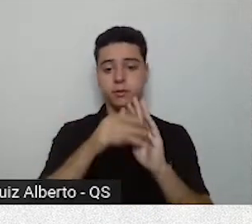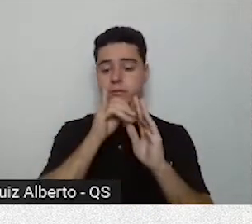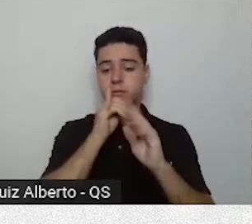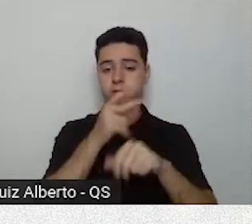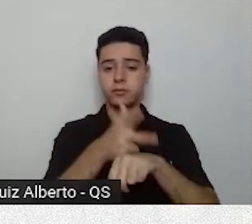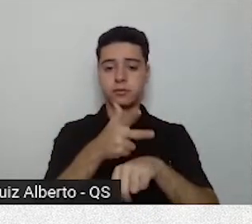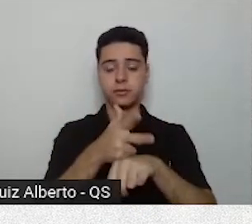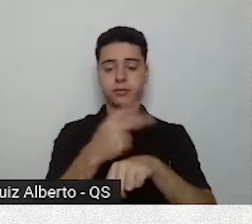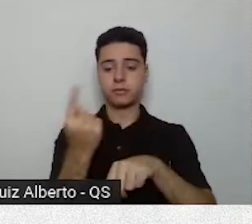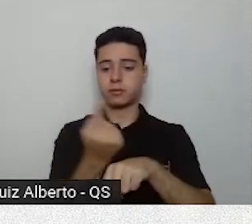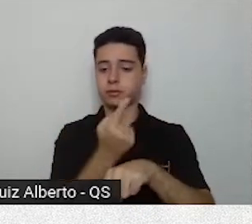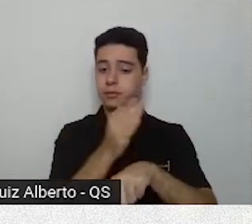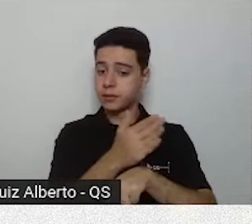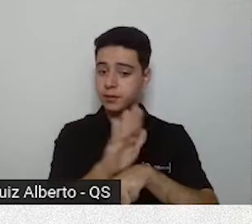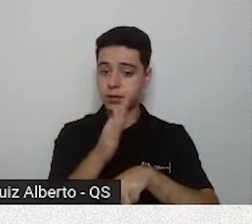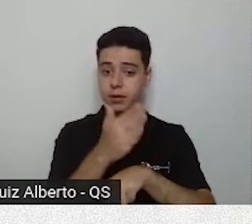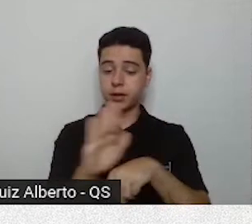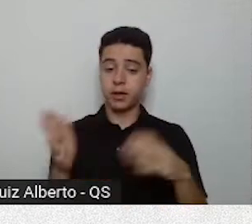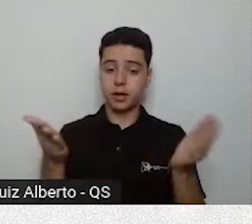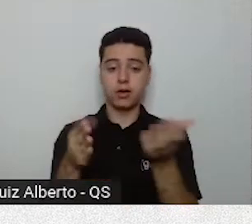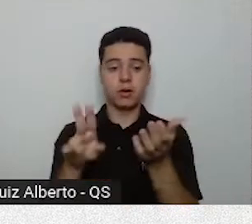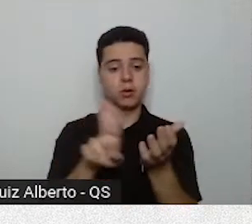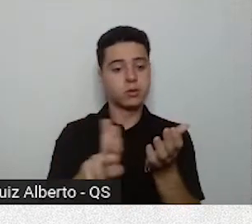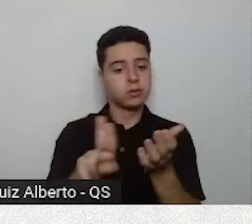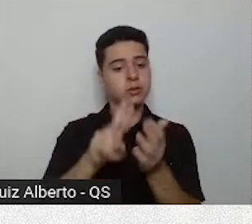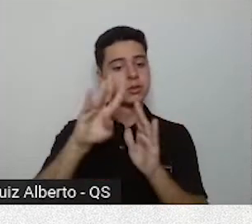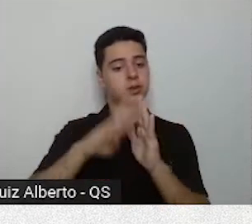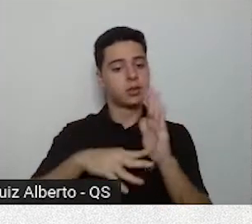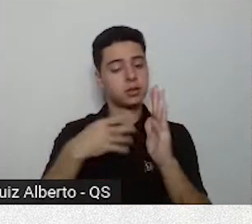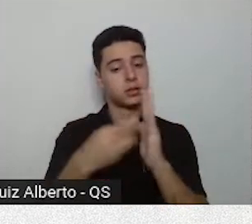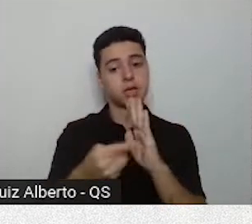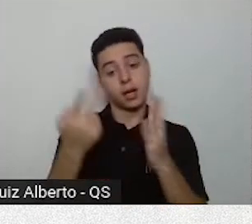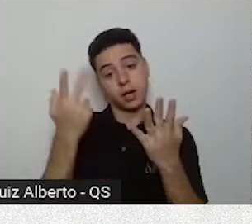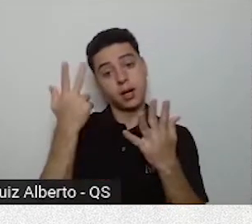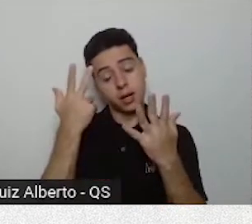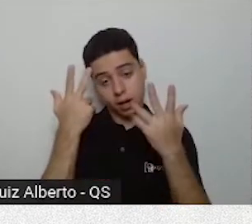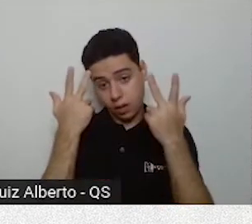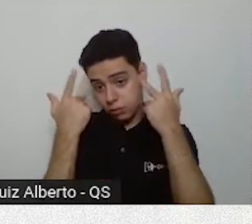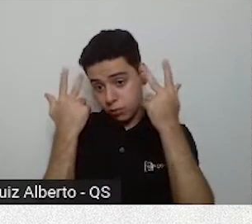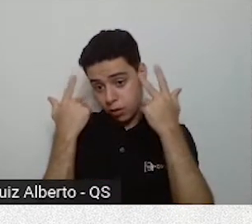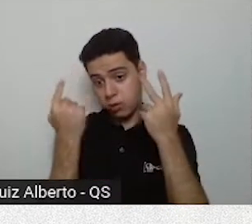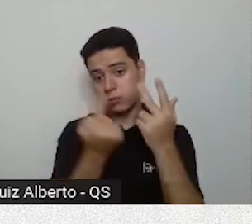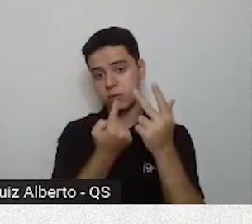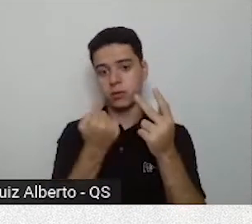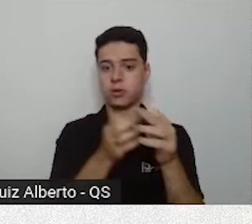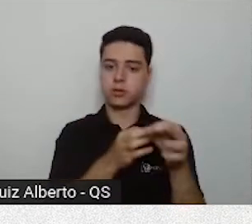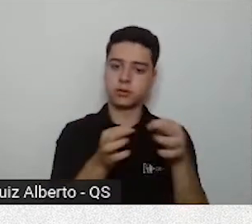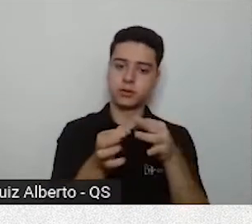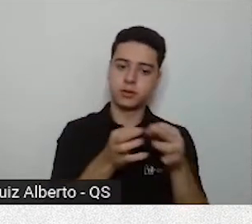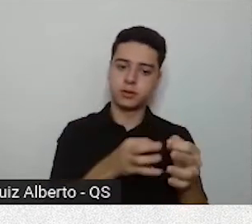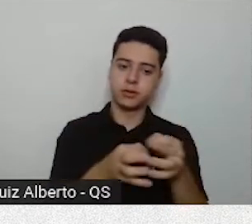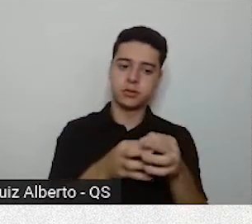exercício prático usando as tintas naturais que preparamos no episódio número 2.